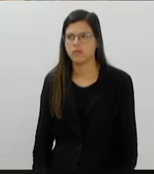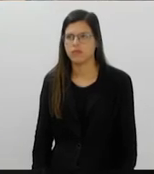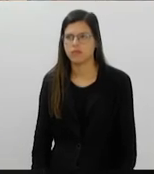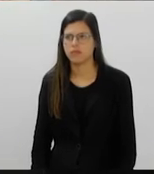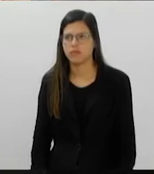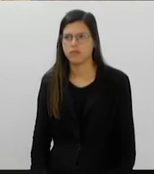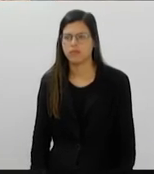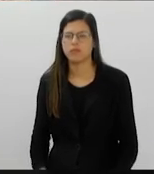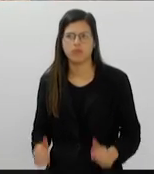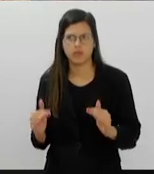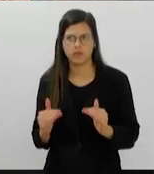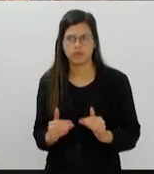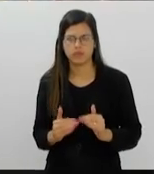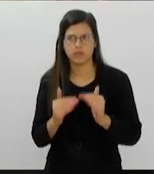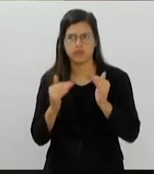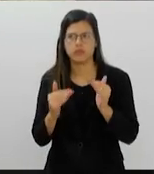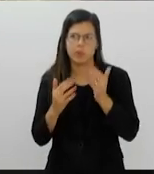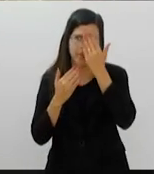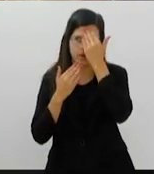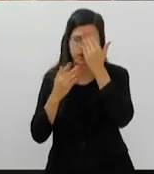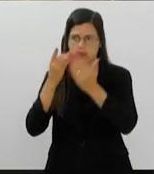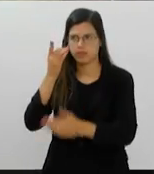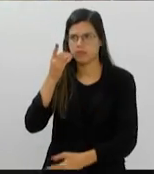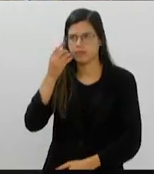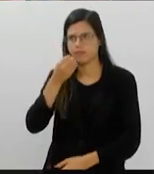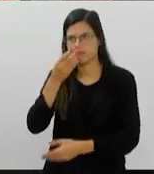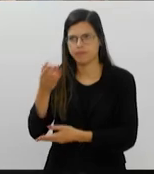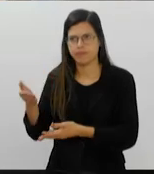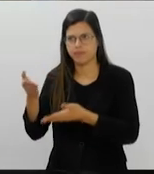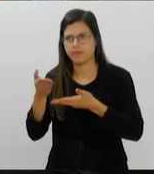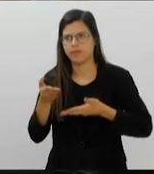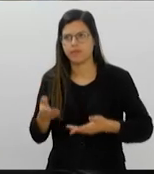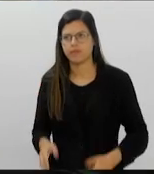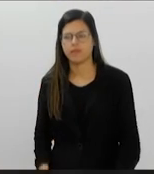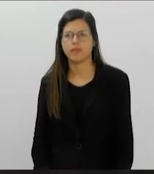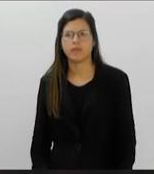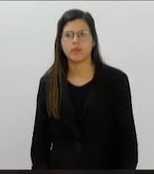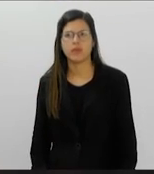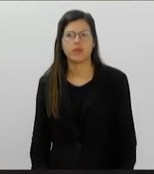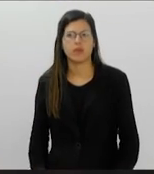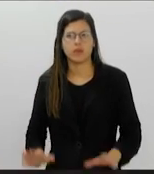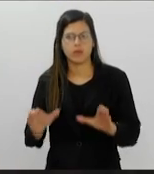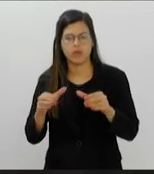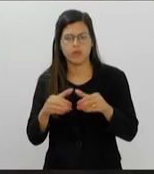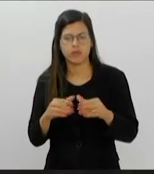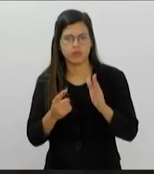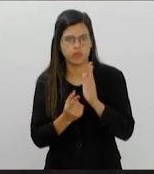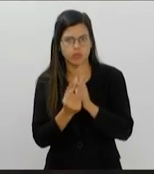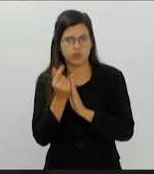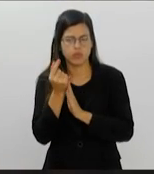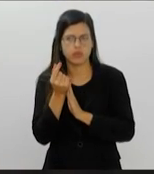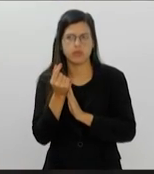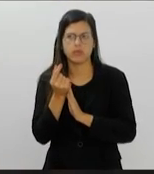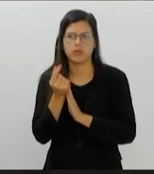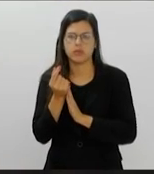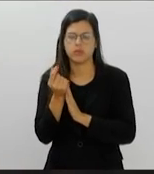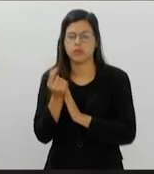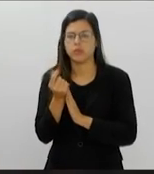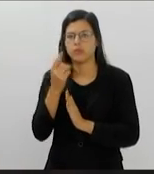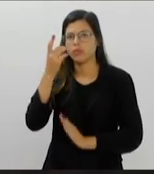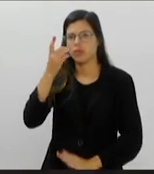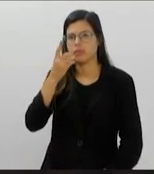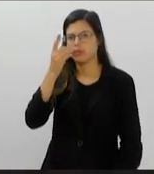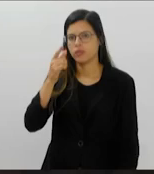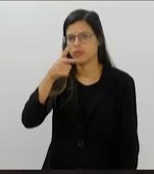Muito obrigado, deputada. Seja bem-vinda. Pela Comissão de Orçamento, deputado